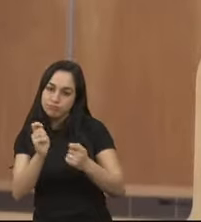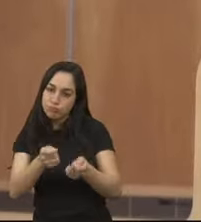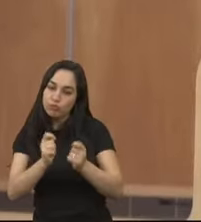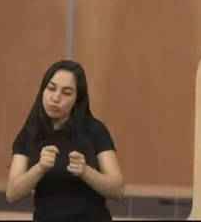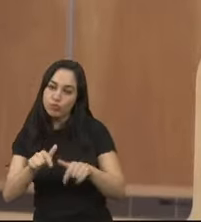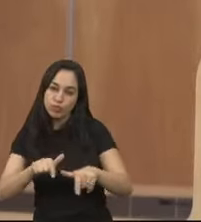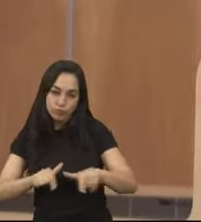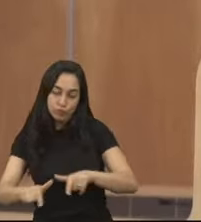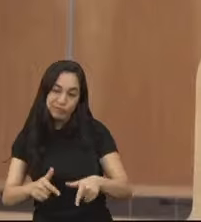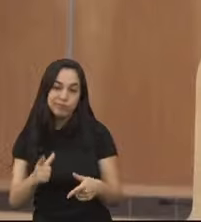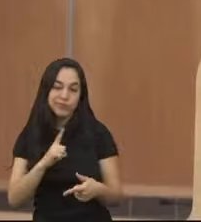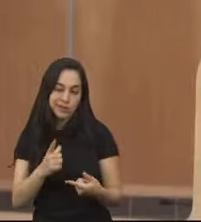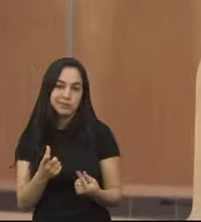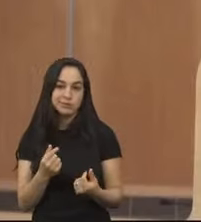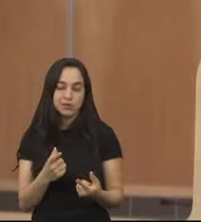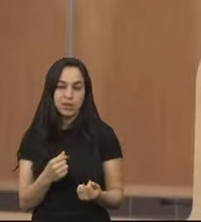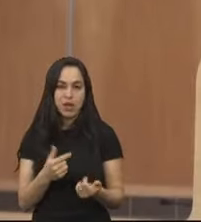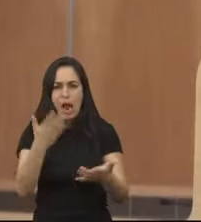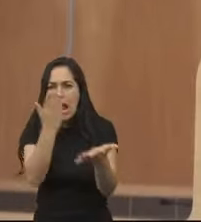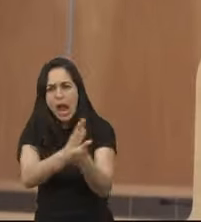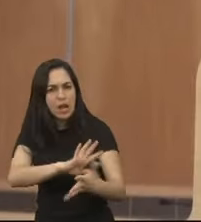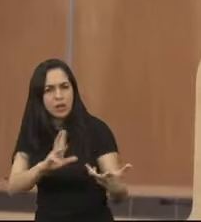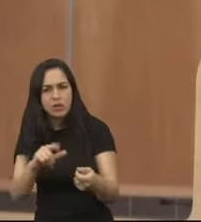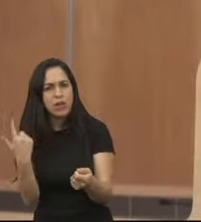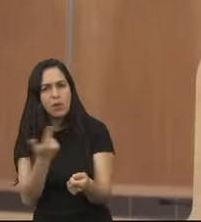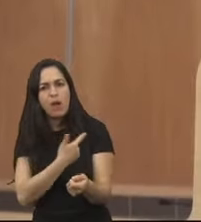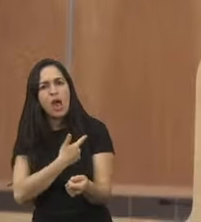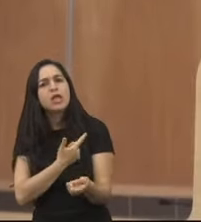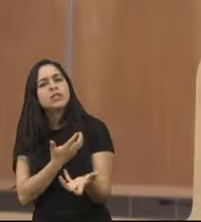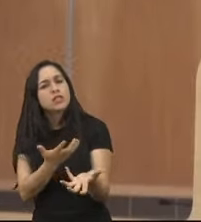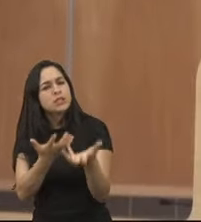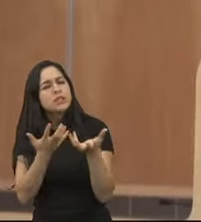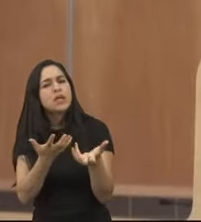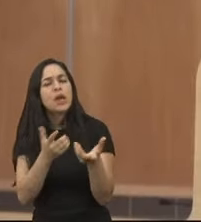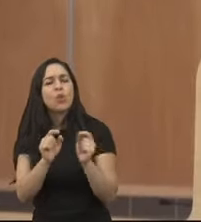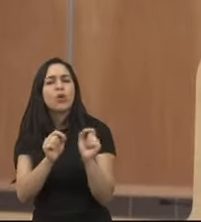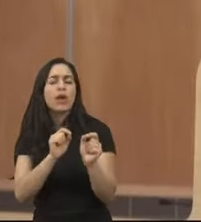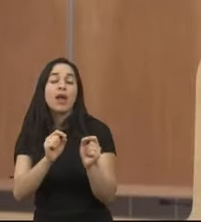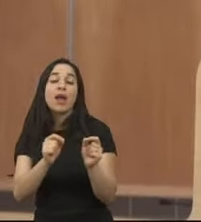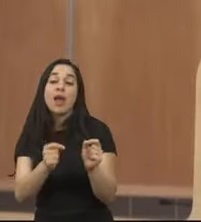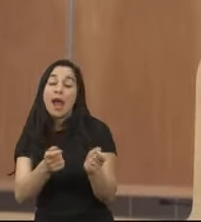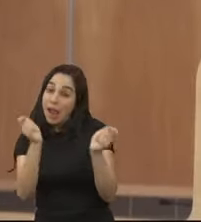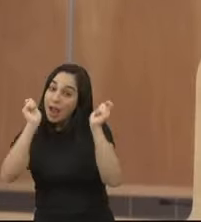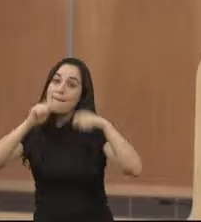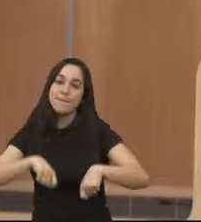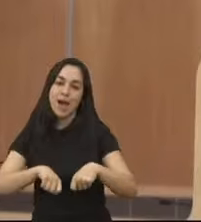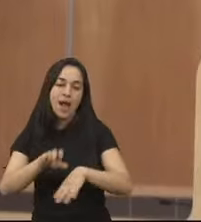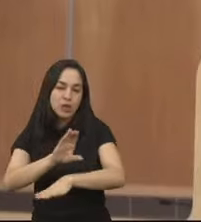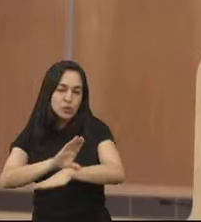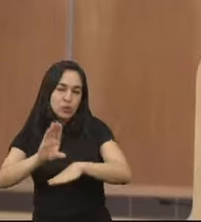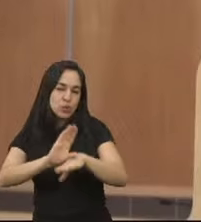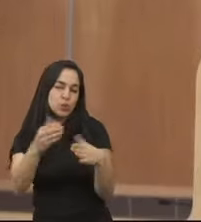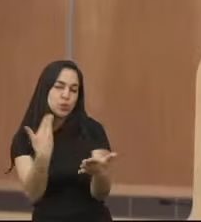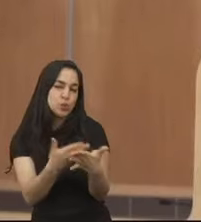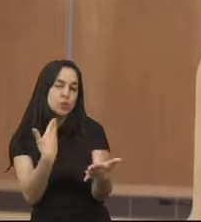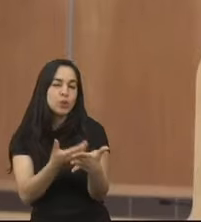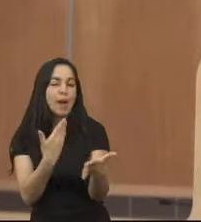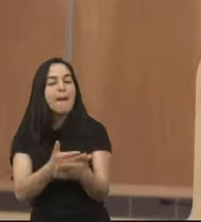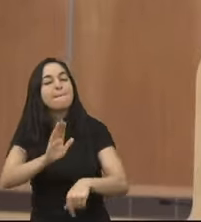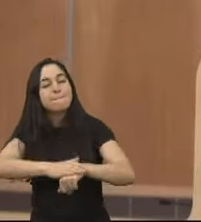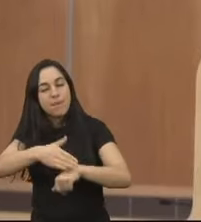quer que a pessoa possa se capacitar para ela poder melhorar de vida, ela ter um curso, ela estudar um pouco mais, para poder fazer